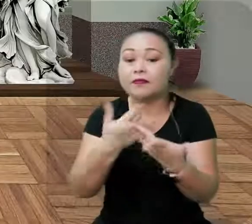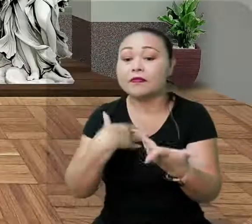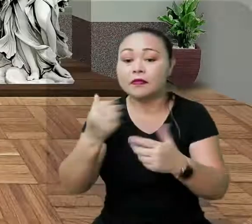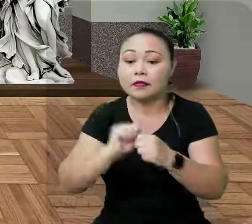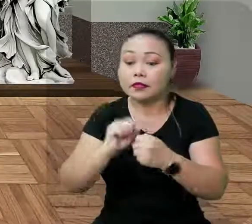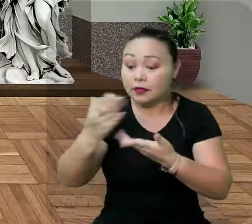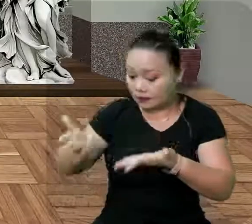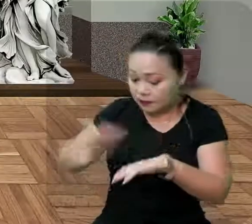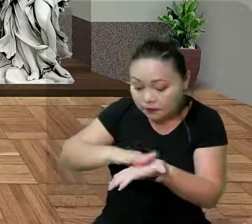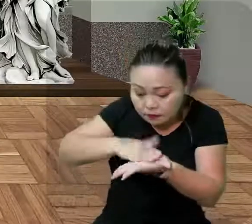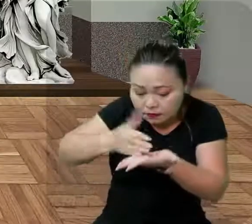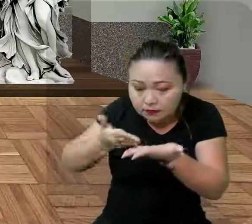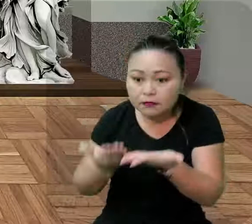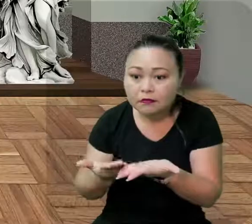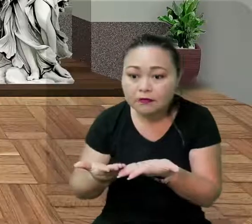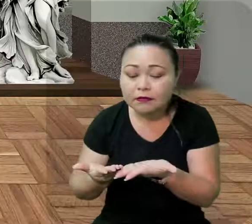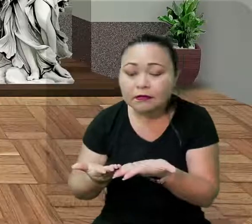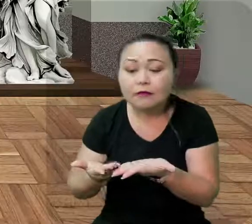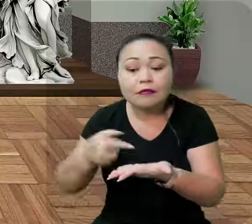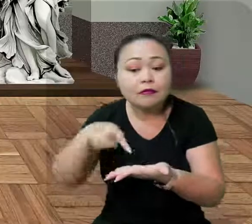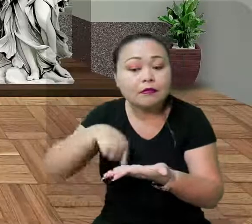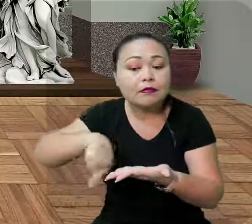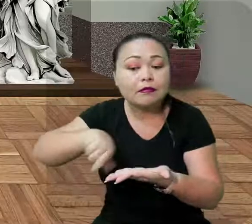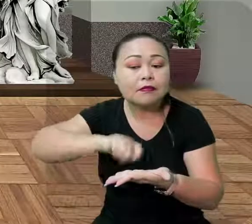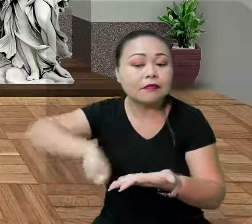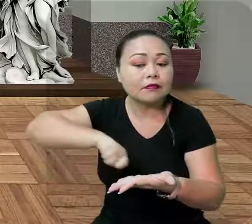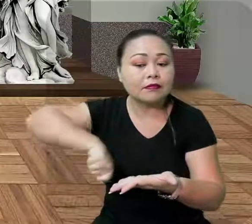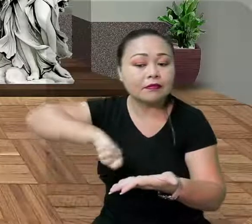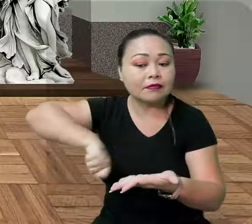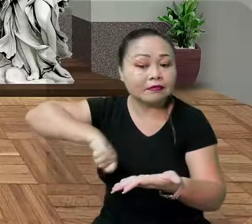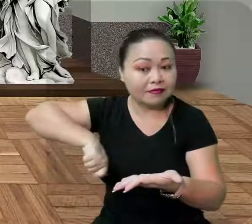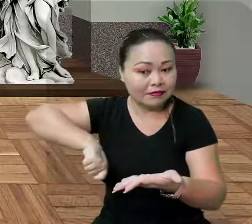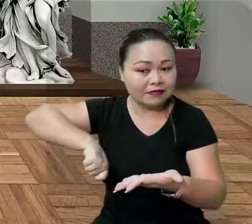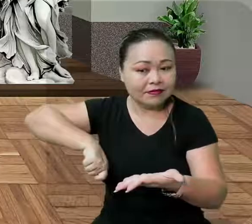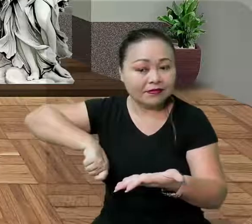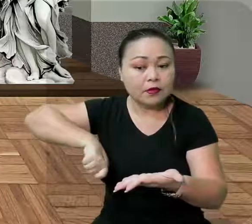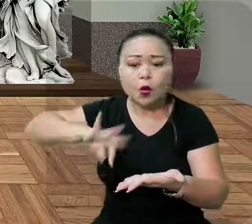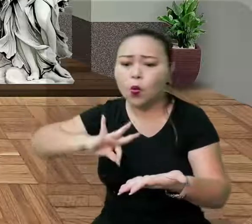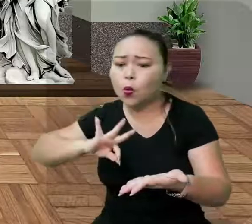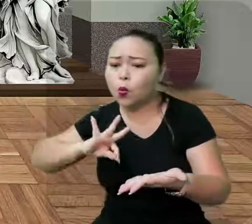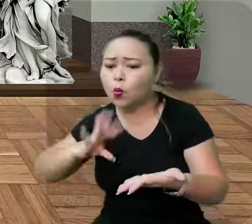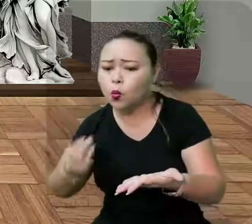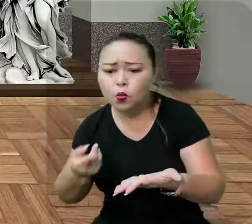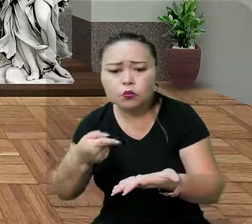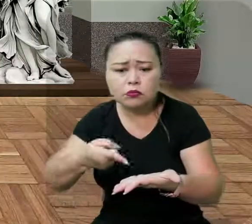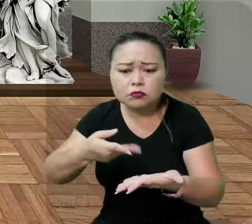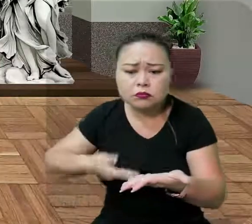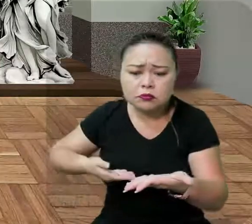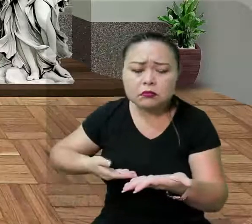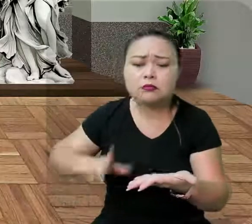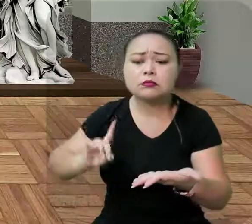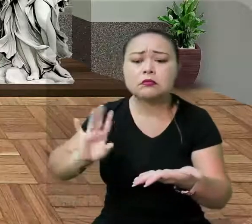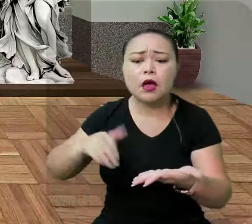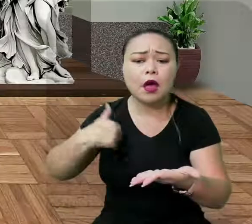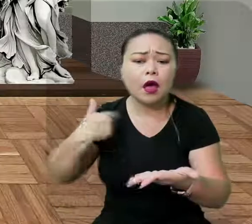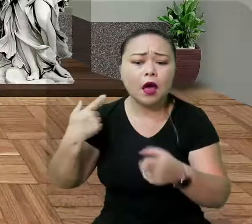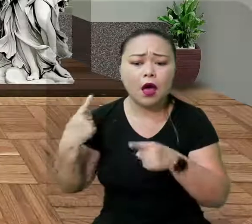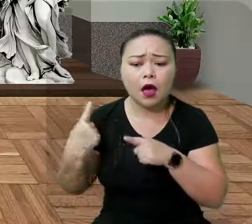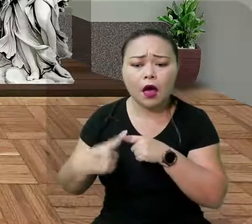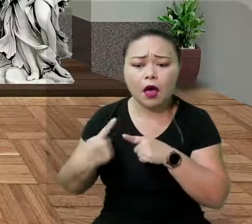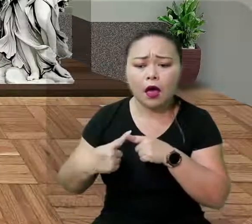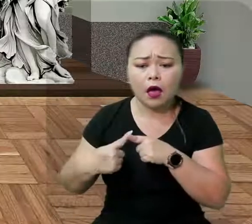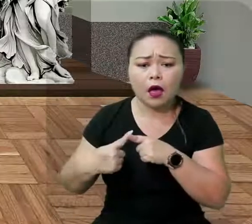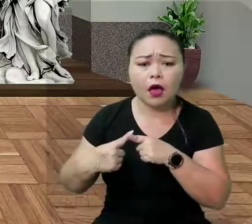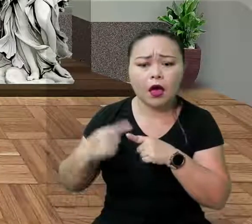Abra os seus cadernos e procure fazer as anotações tudo o que for relevante para você o que